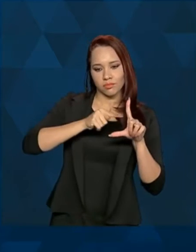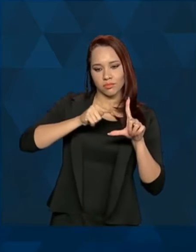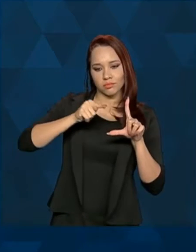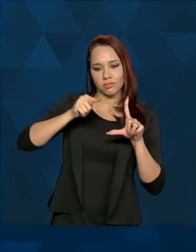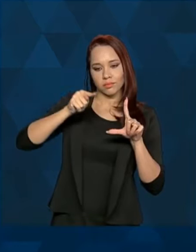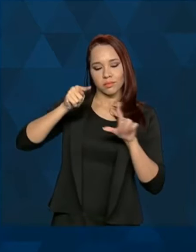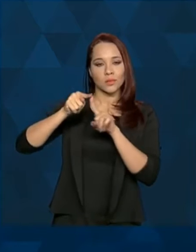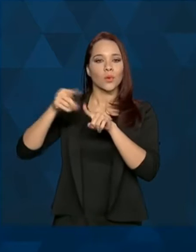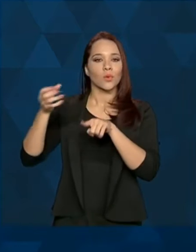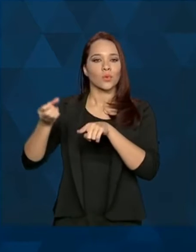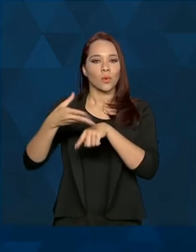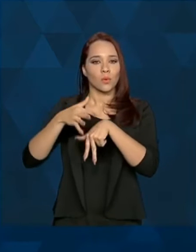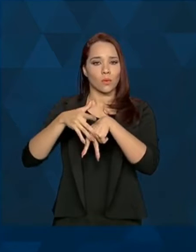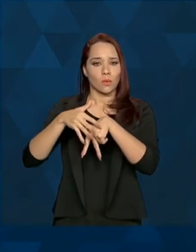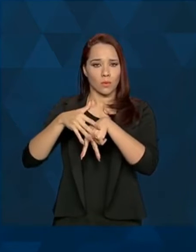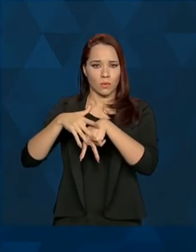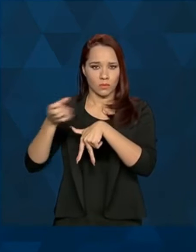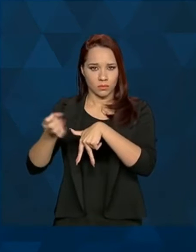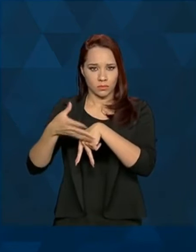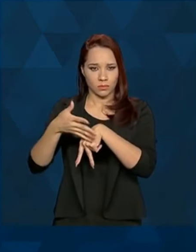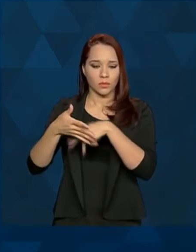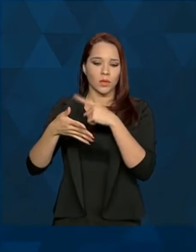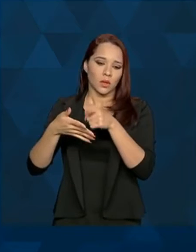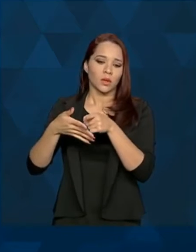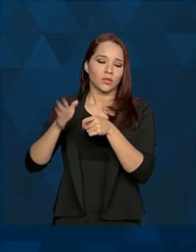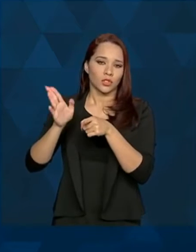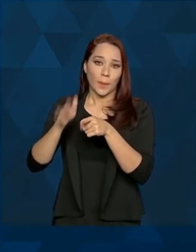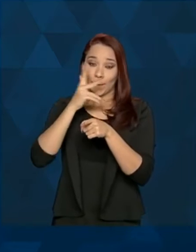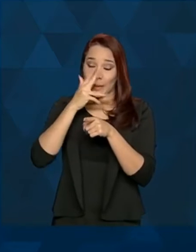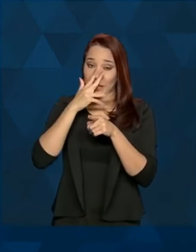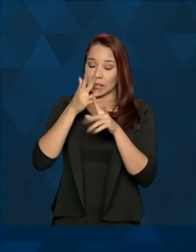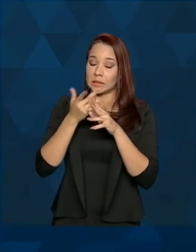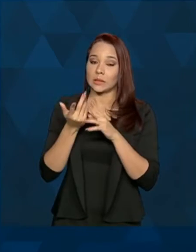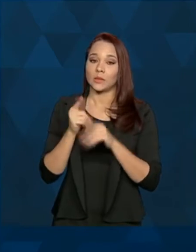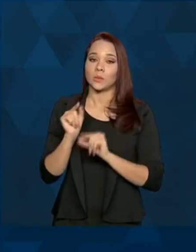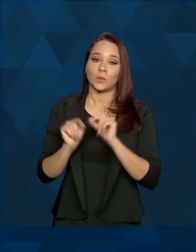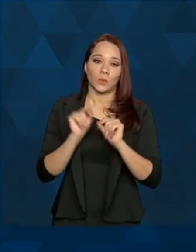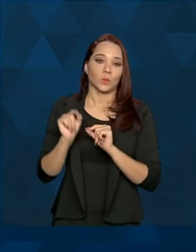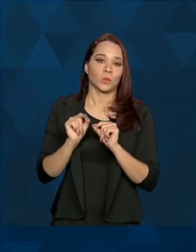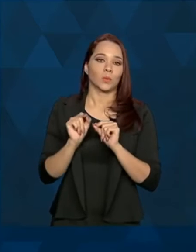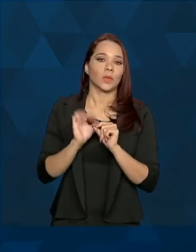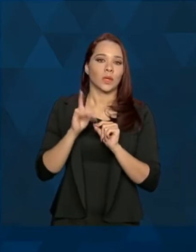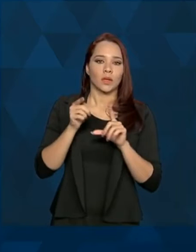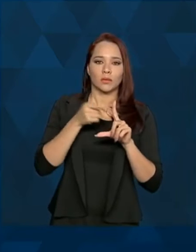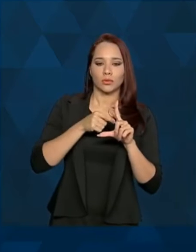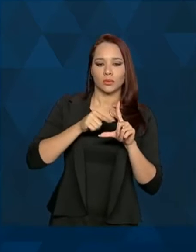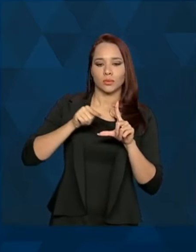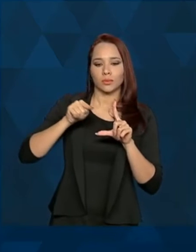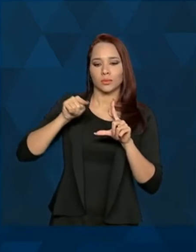número de novos casos, embora ela seja ascendente, ela já nos parece mostrar que encaminha para